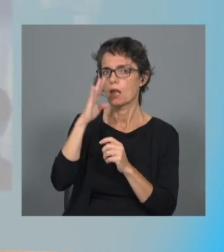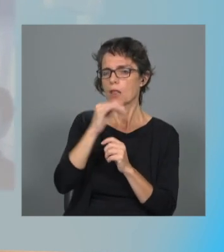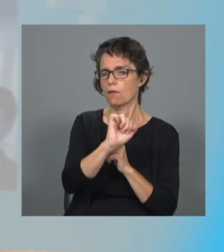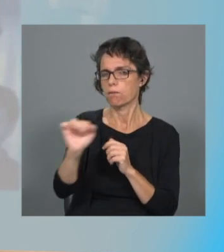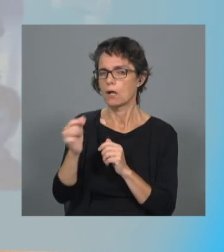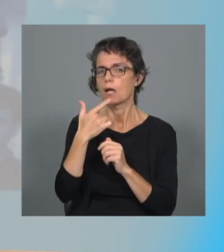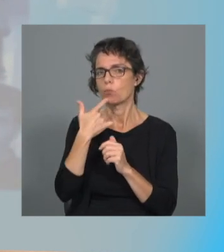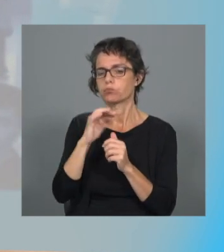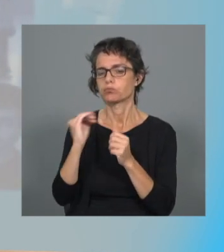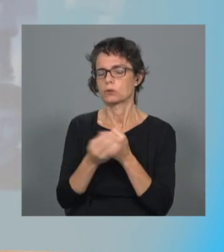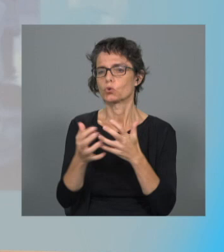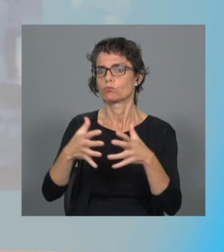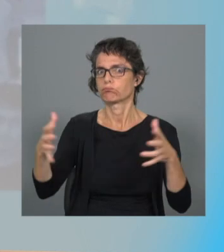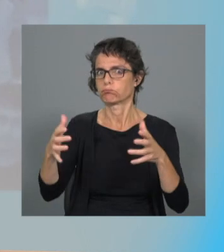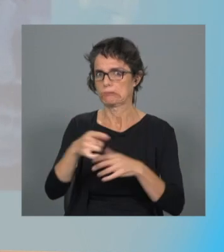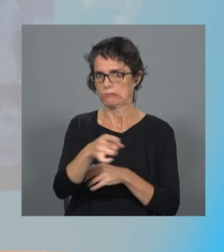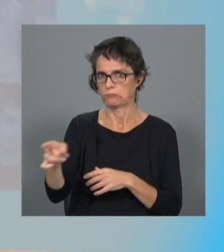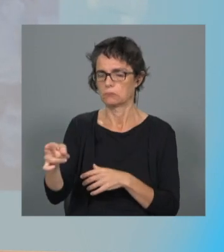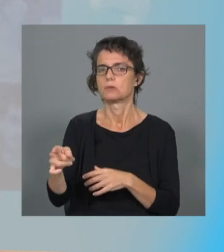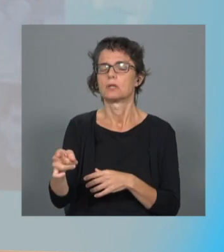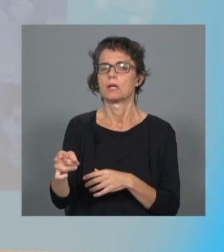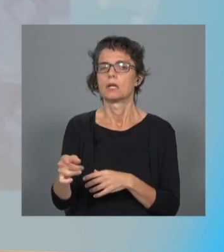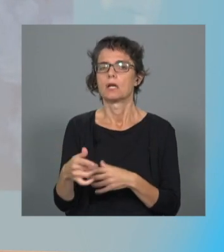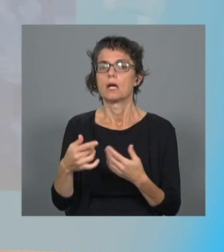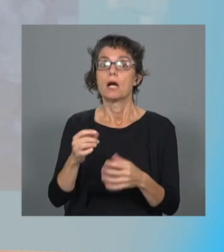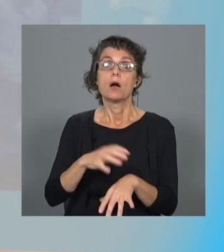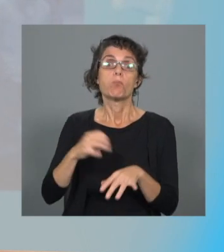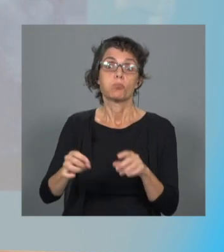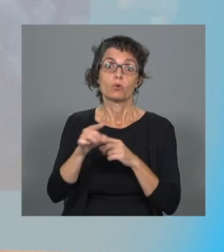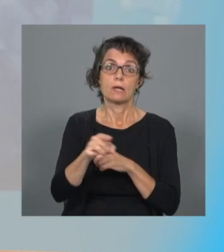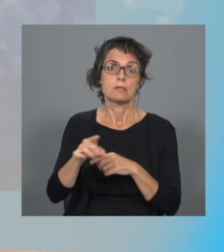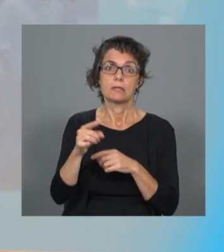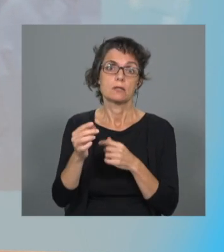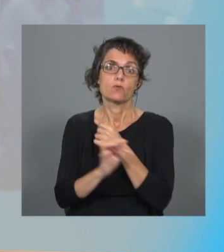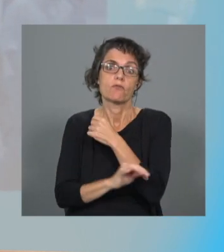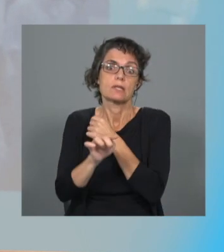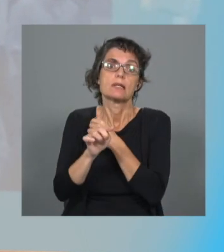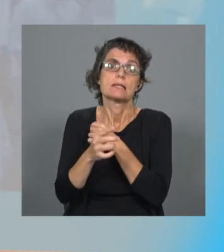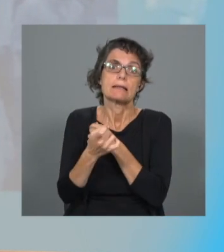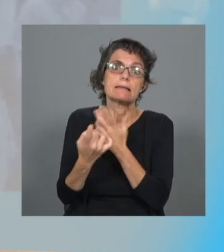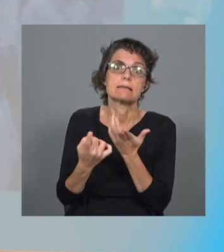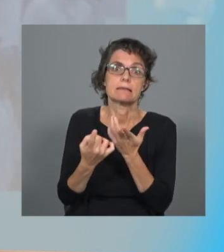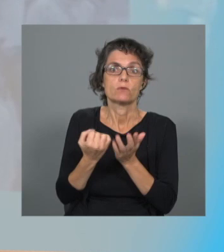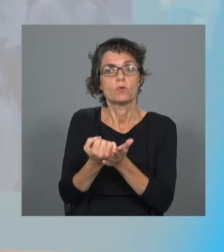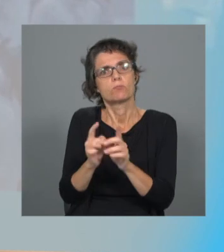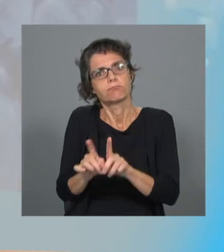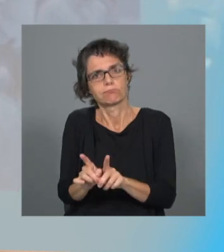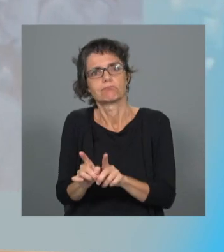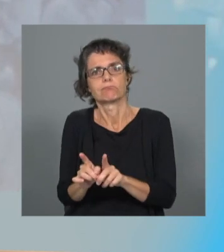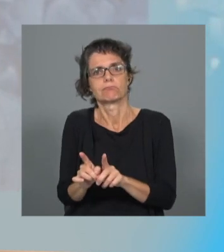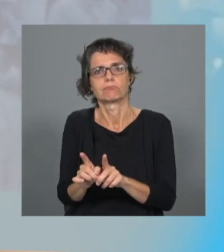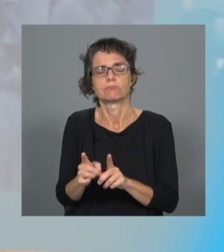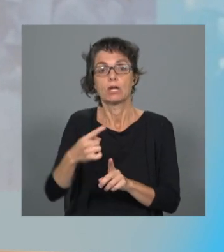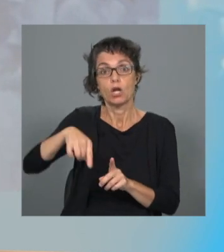número muito alto de idosos e, por isso, é uma freguesia que precisa também de um outro tipo de apoio nesse sentido. E nós,